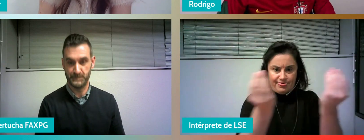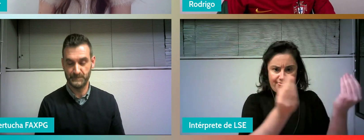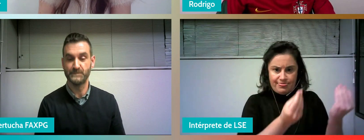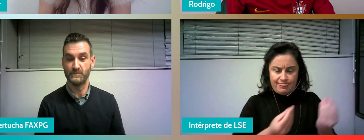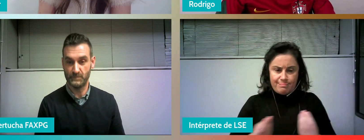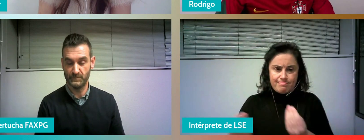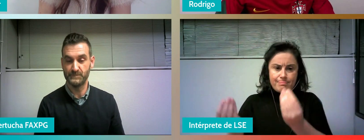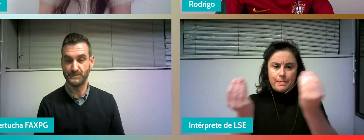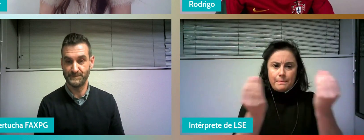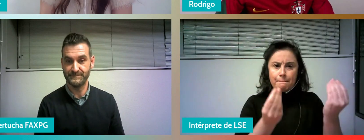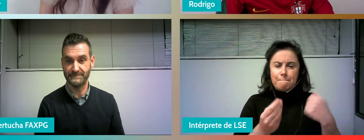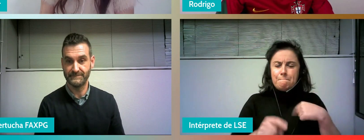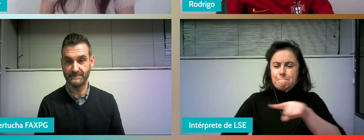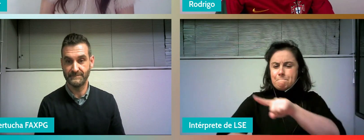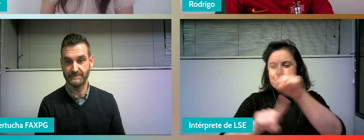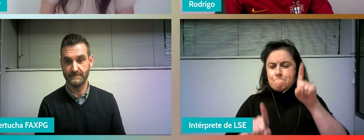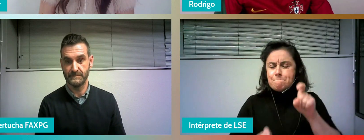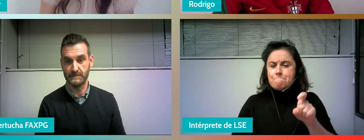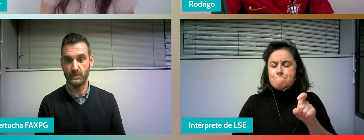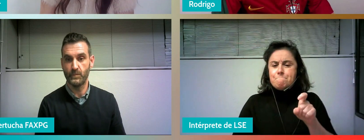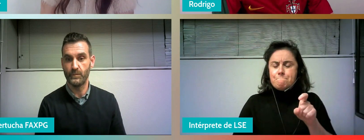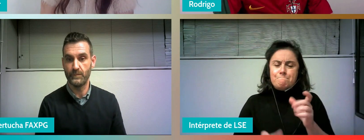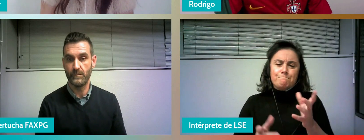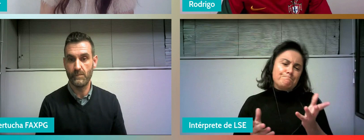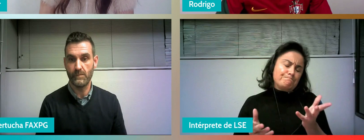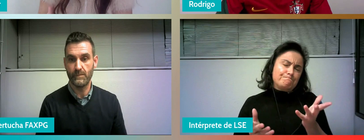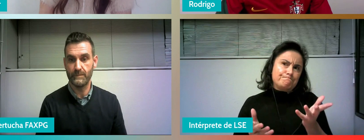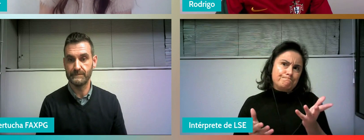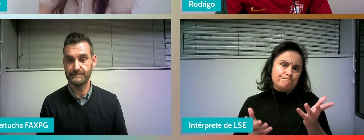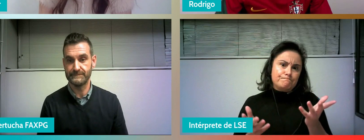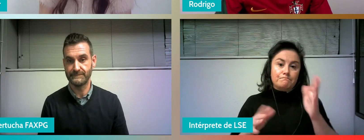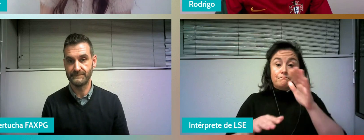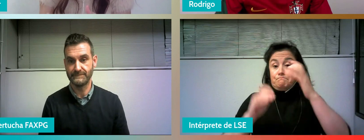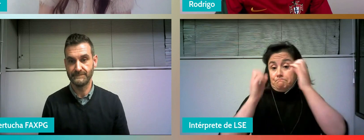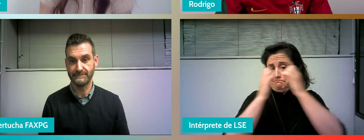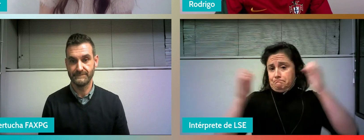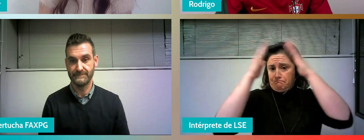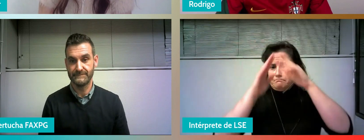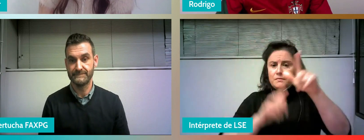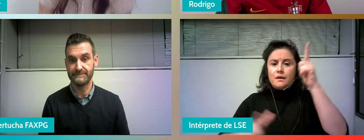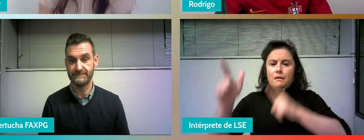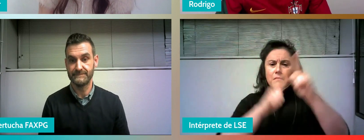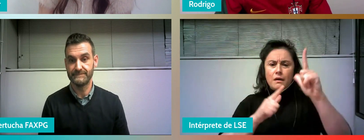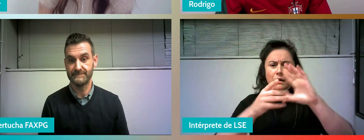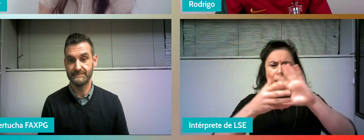como podedes facer para o viaxar entendervos?